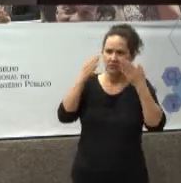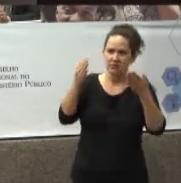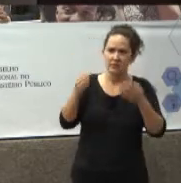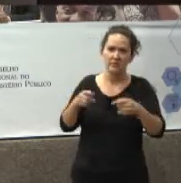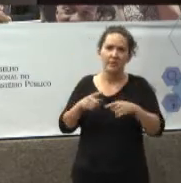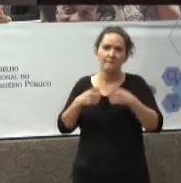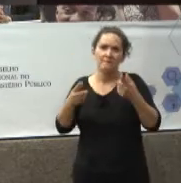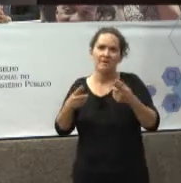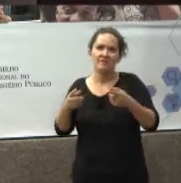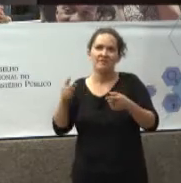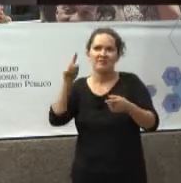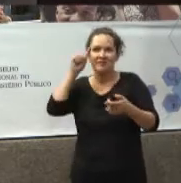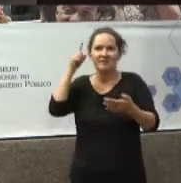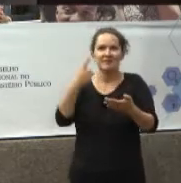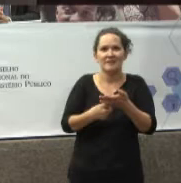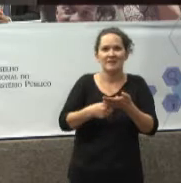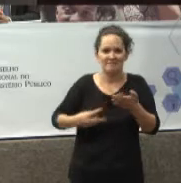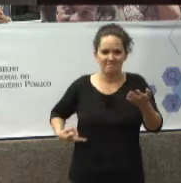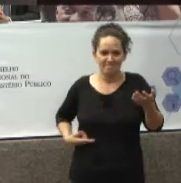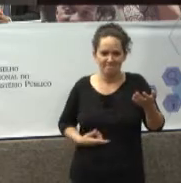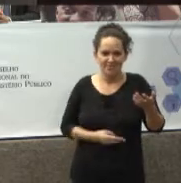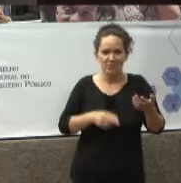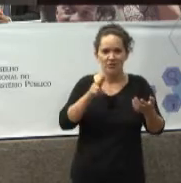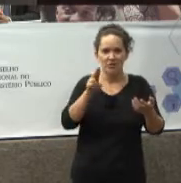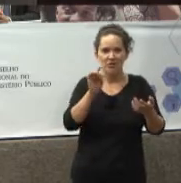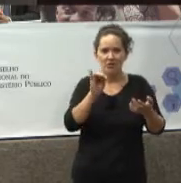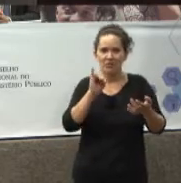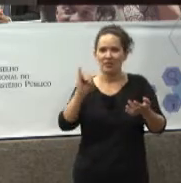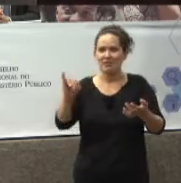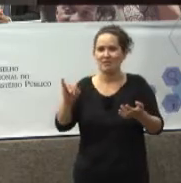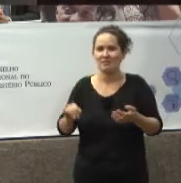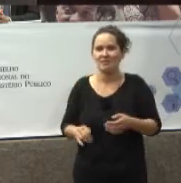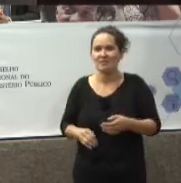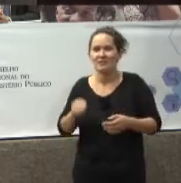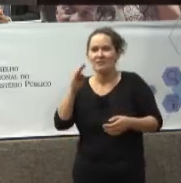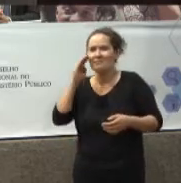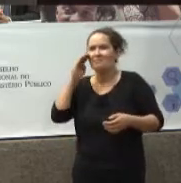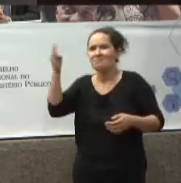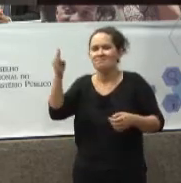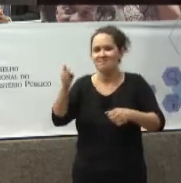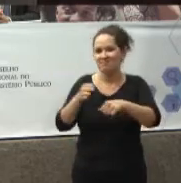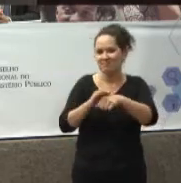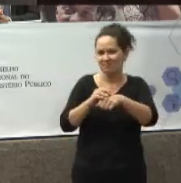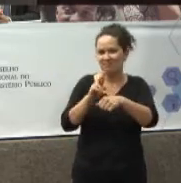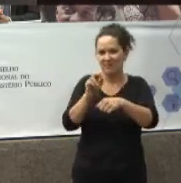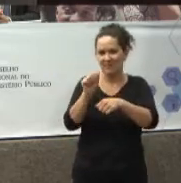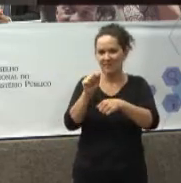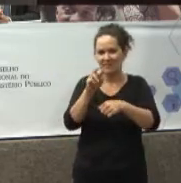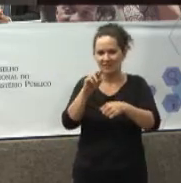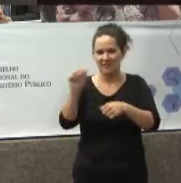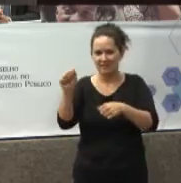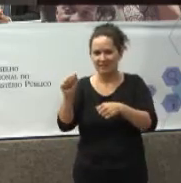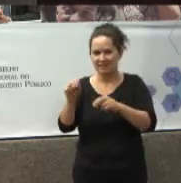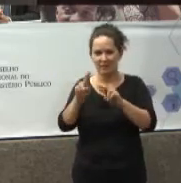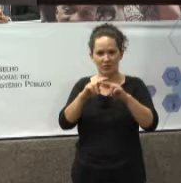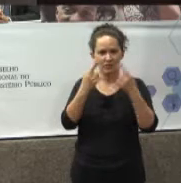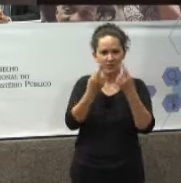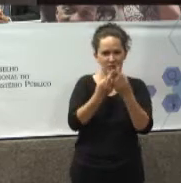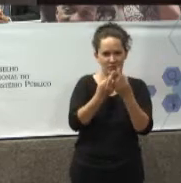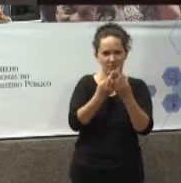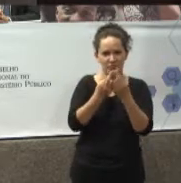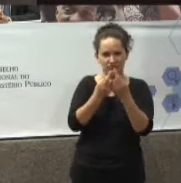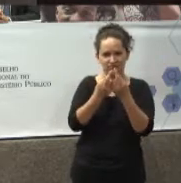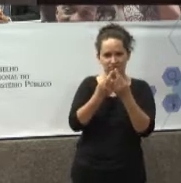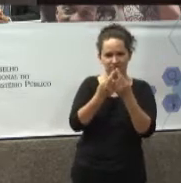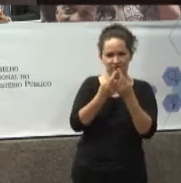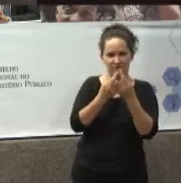uti é muito difícil principalmente em caso de tratamento complexo ano na última reunião do comitê estava presente a doutora